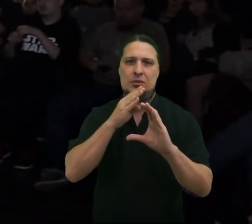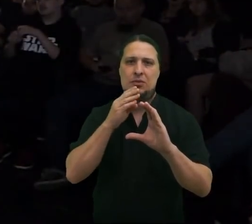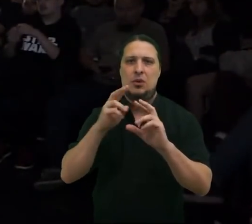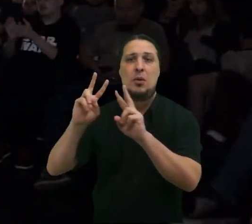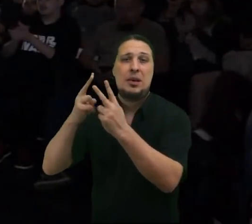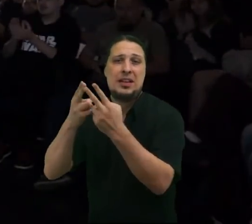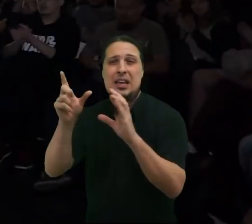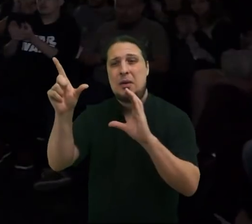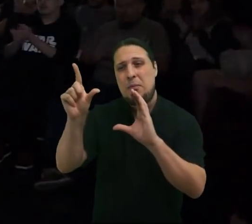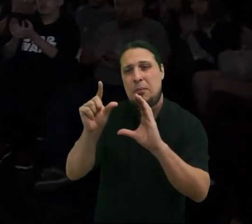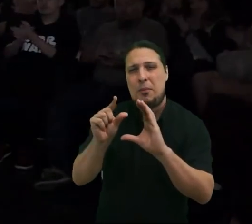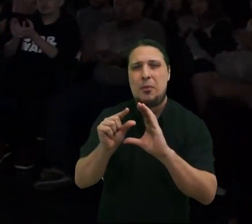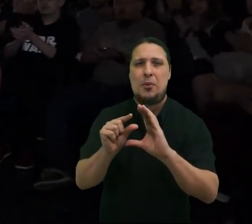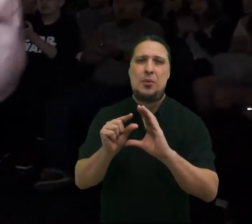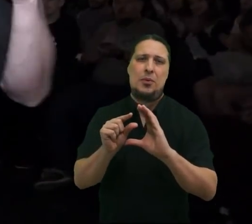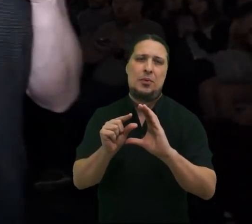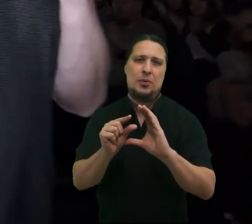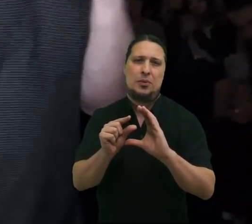gostado. Tá?